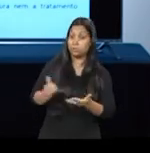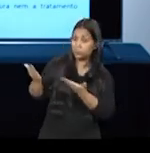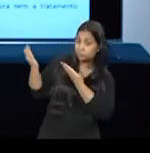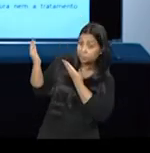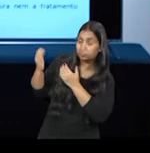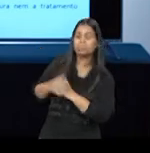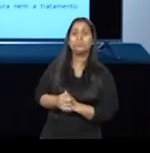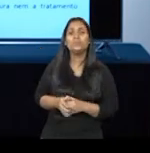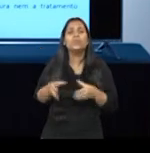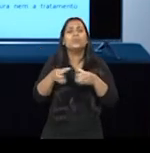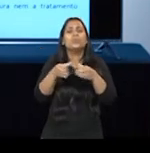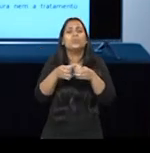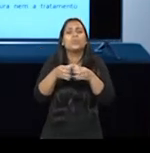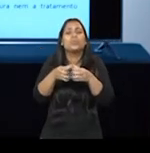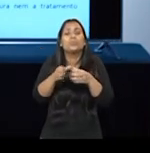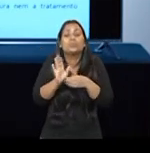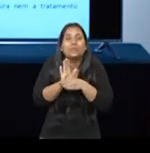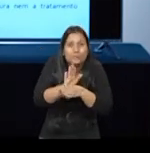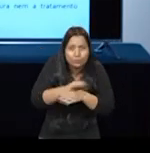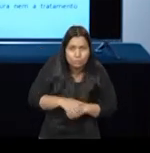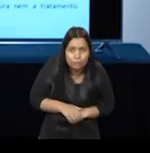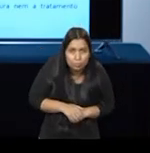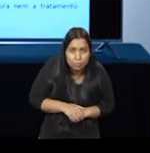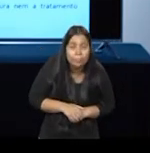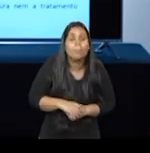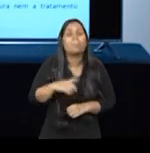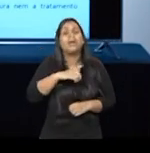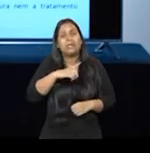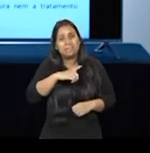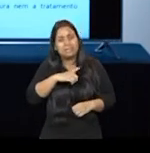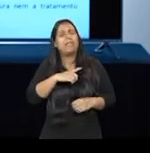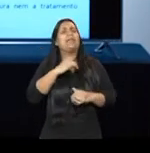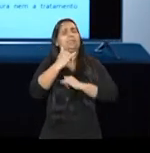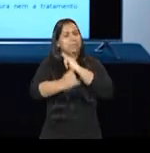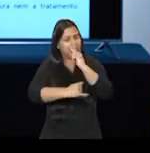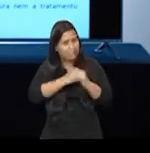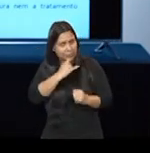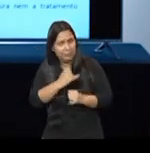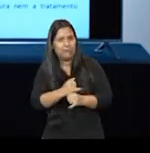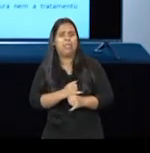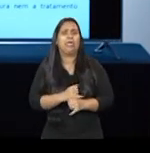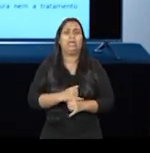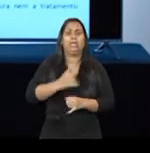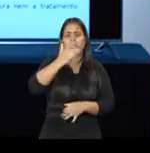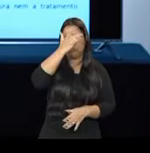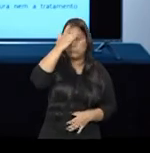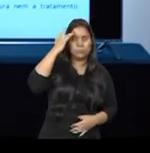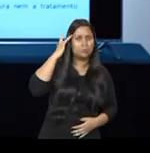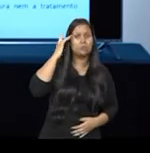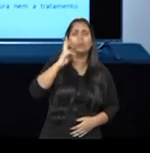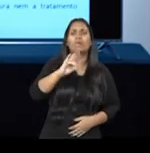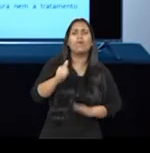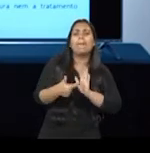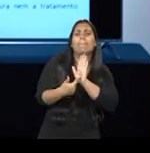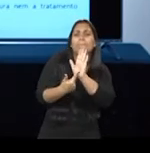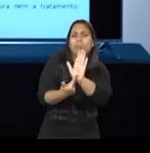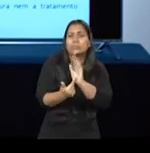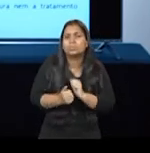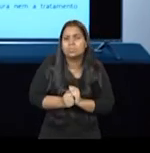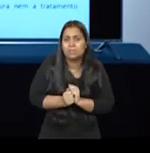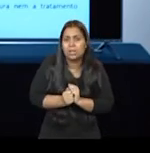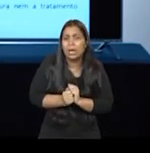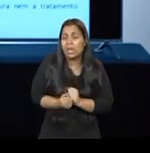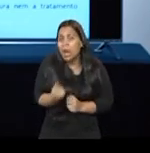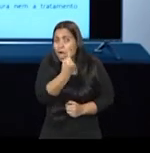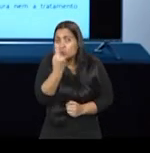né, sobre redes de apoio. Então é importante, tem redes na internet sendo formadas, pessoalmente, de você mostrar para essa